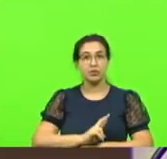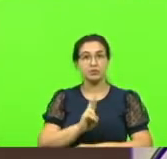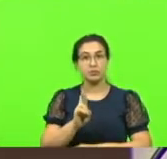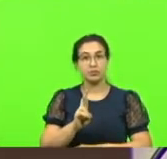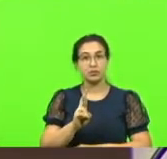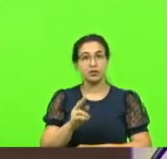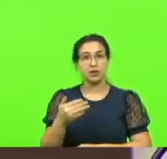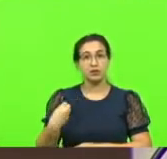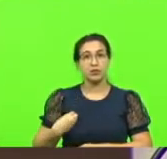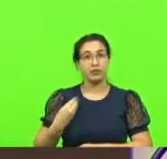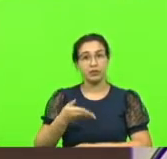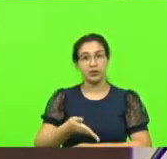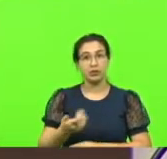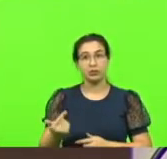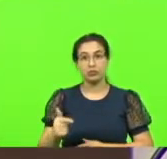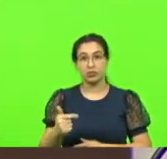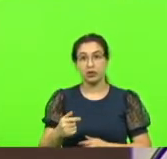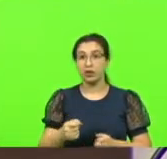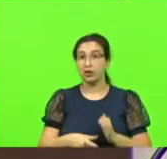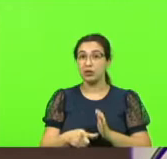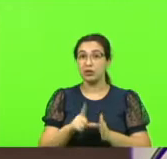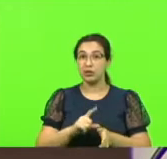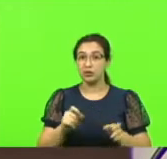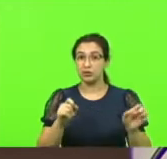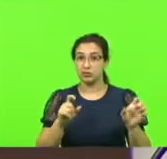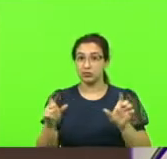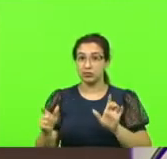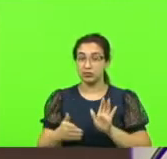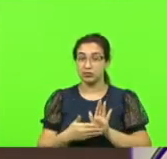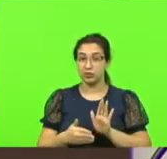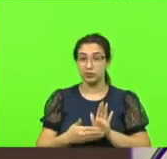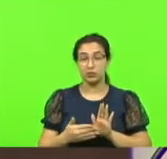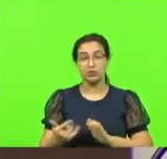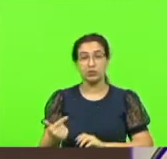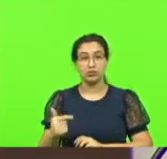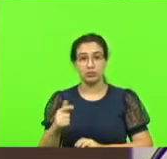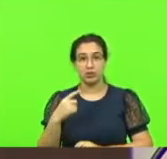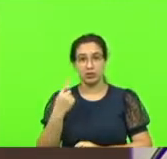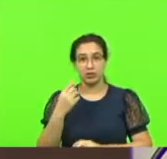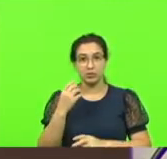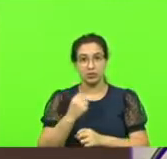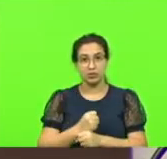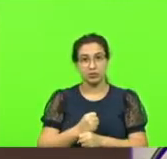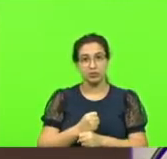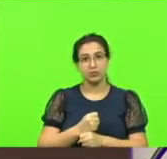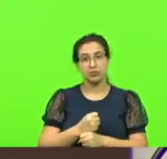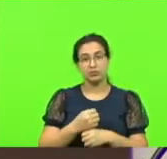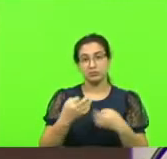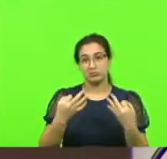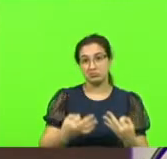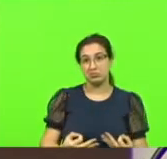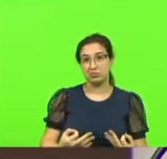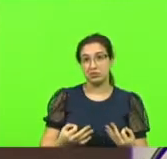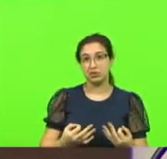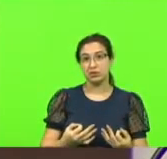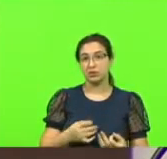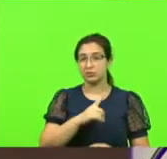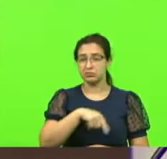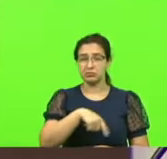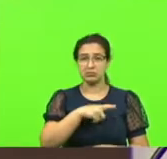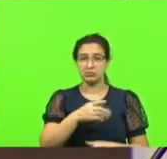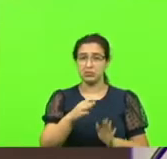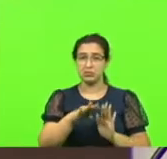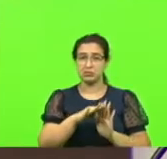antes de abrir a votação, até porque se vê aqui que não existe quórum para a deliberação, da gente suspeitar essa matéria